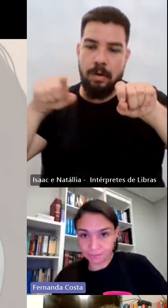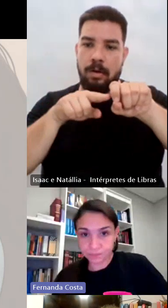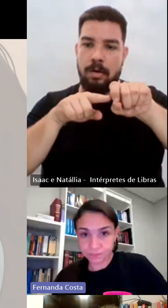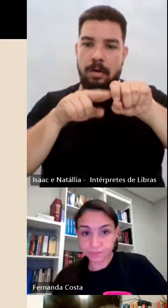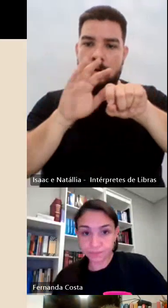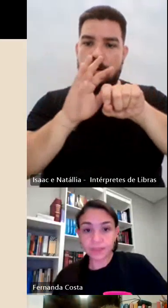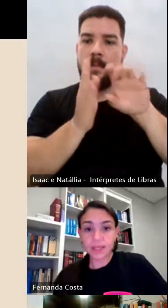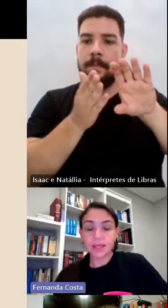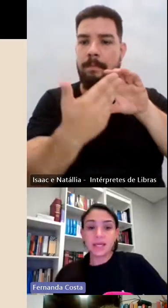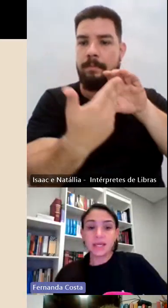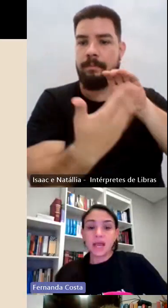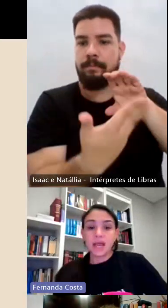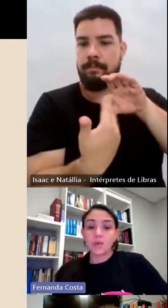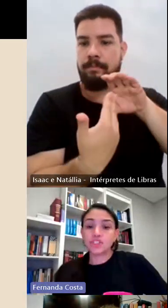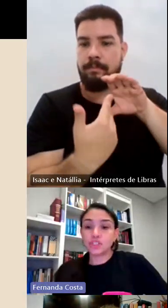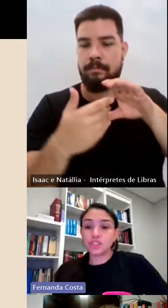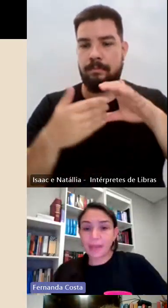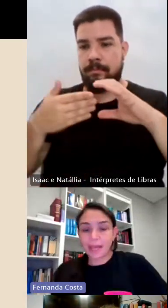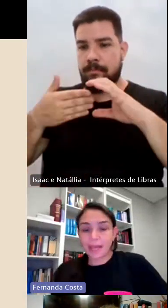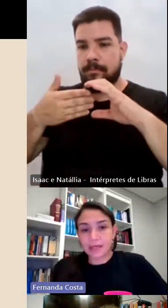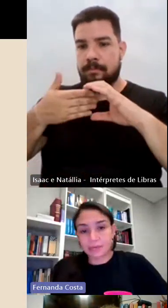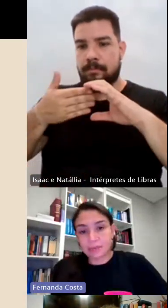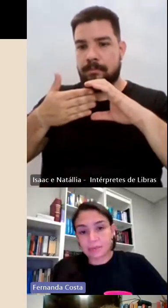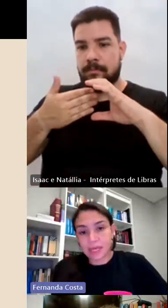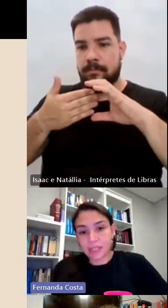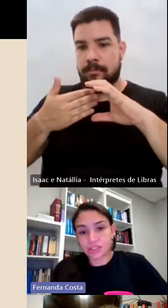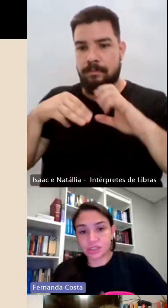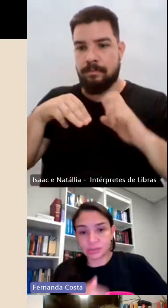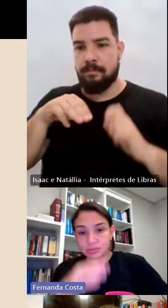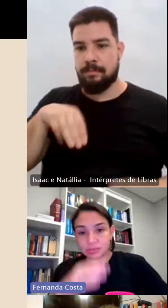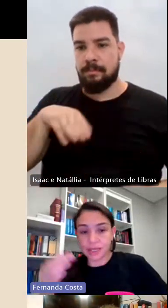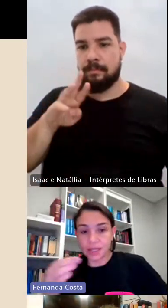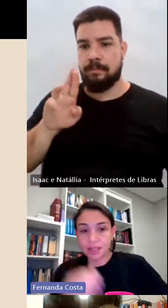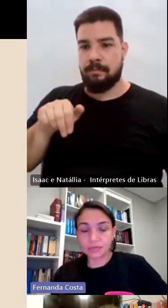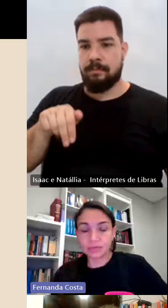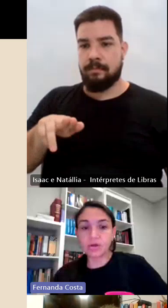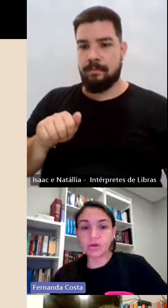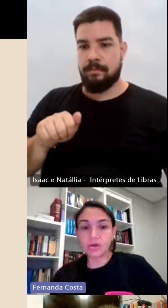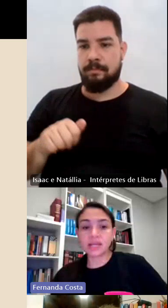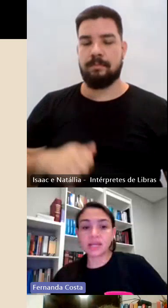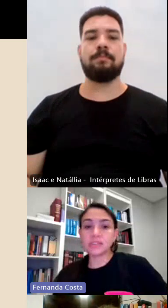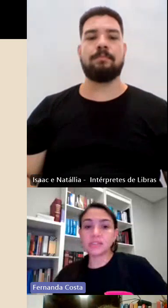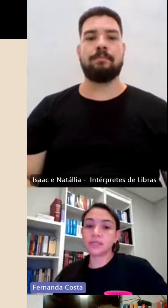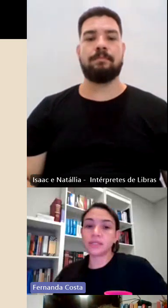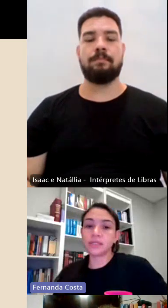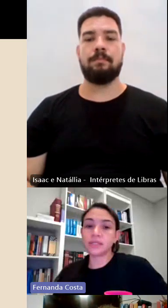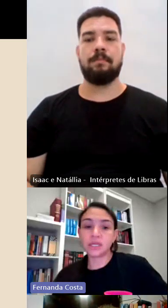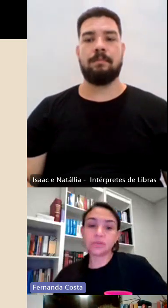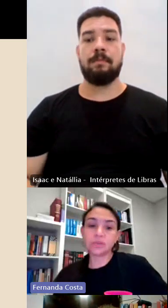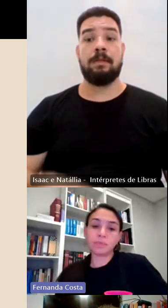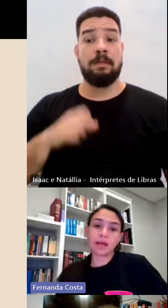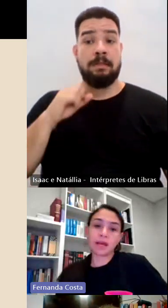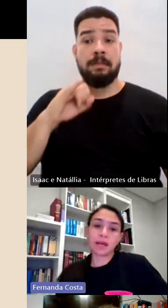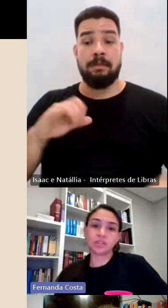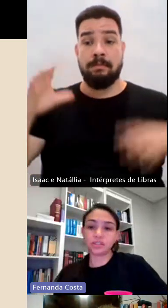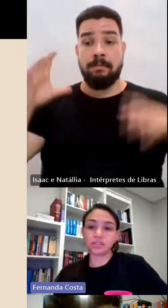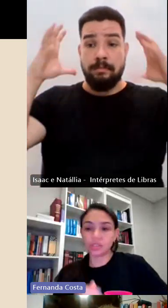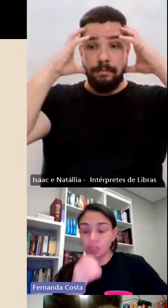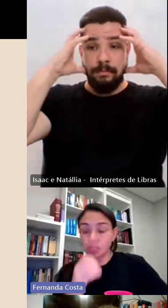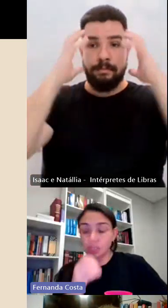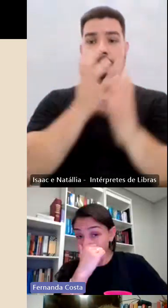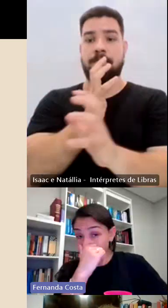timpânica. Quando a gente pega uma parte dos ossos, né, mostrando aqui um crânio, uma